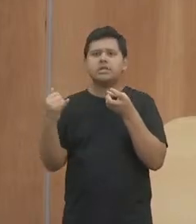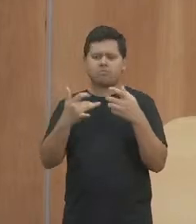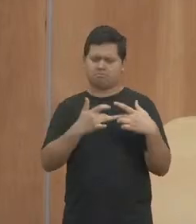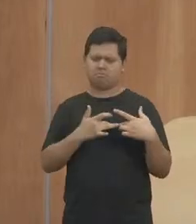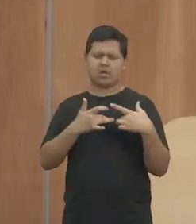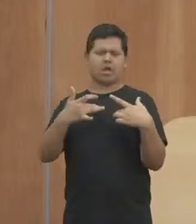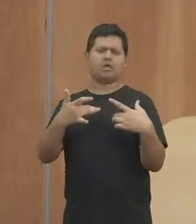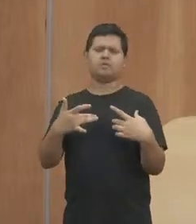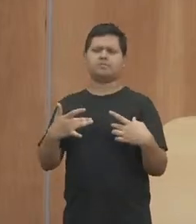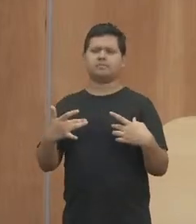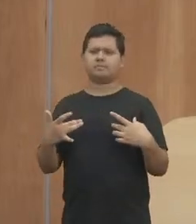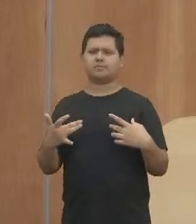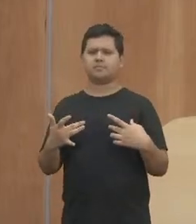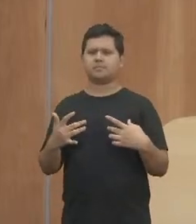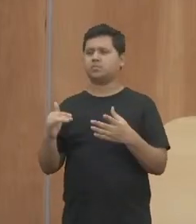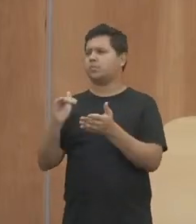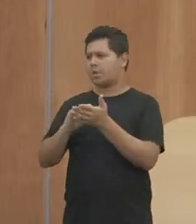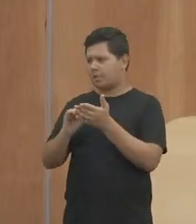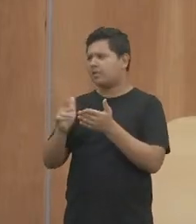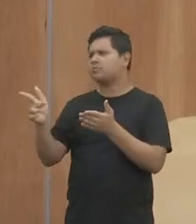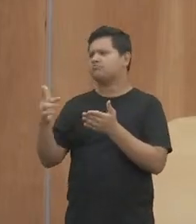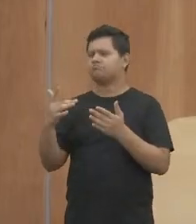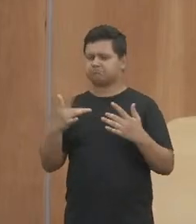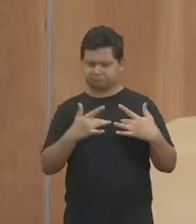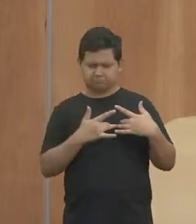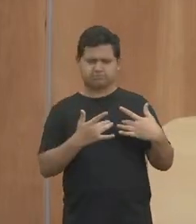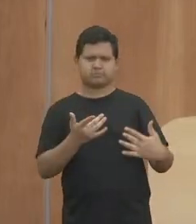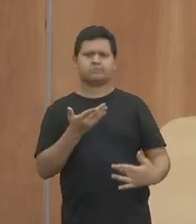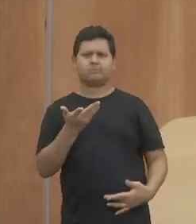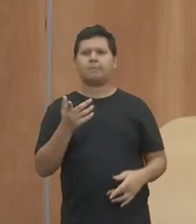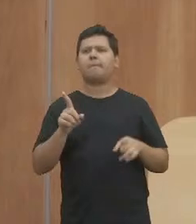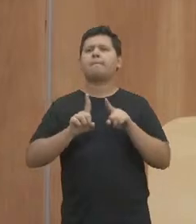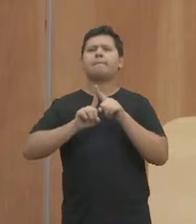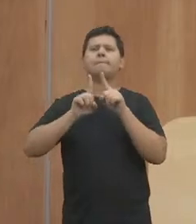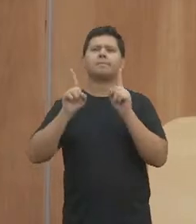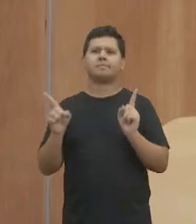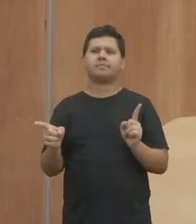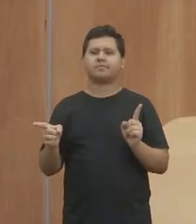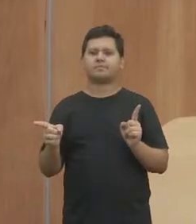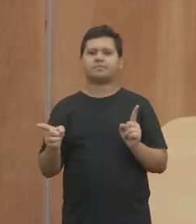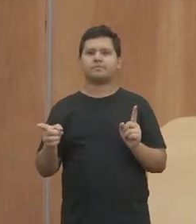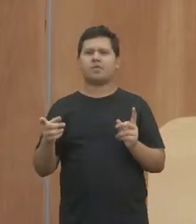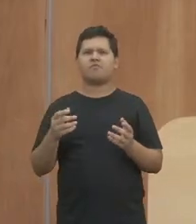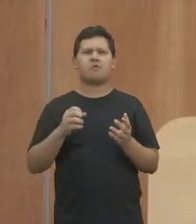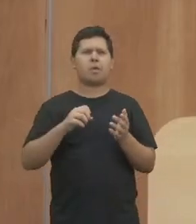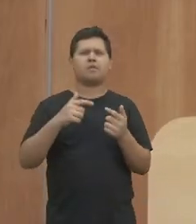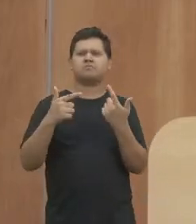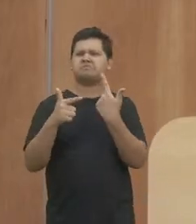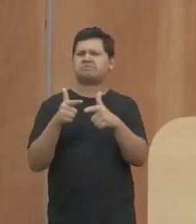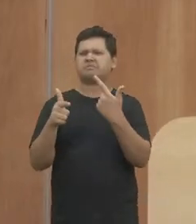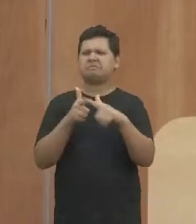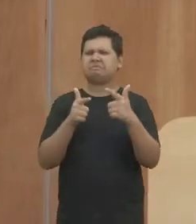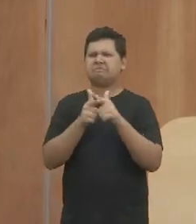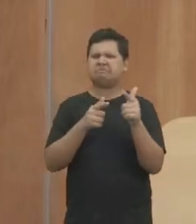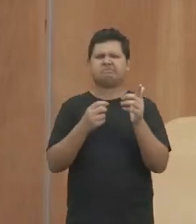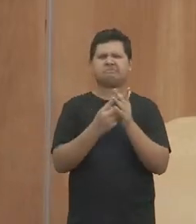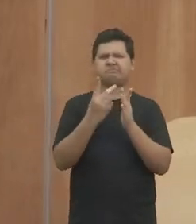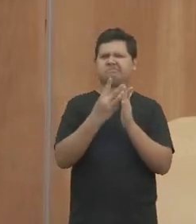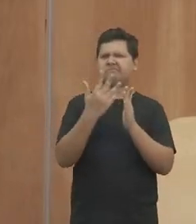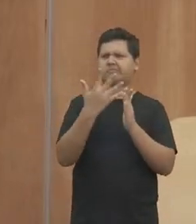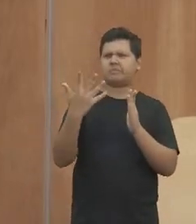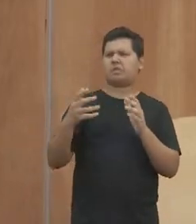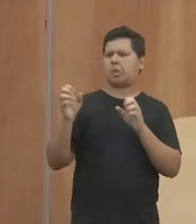mérito, secretários, ele tem sim seu mérito, vereador Daniel. Mas, diante de tantos problemas que Jacareí enfrenta,